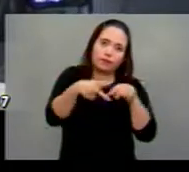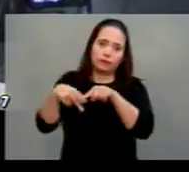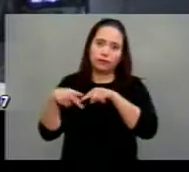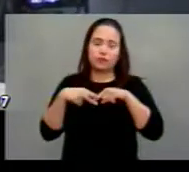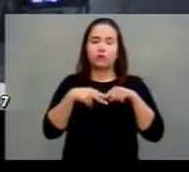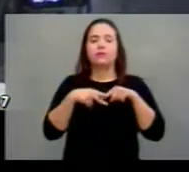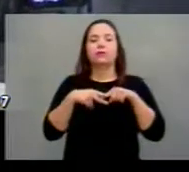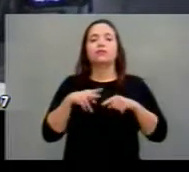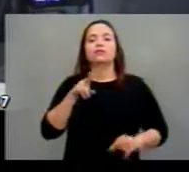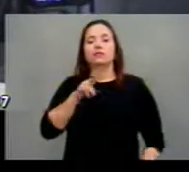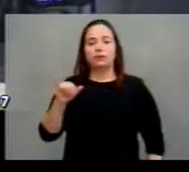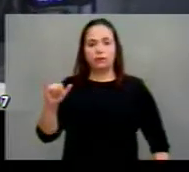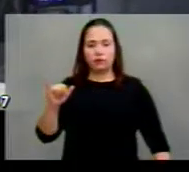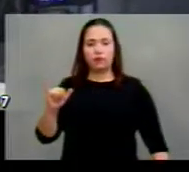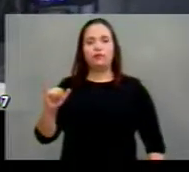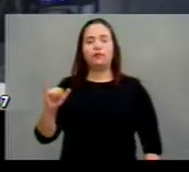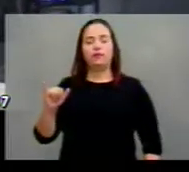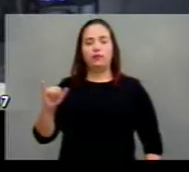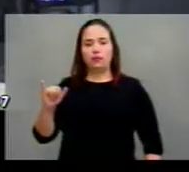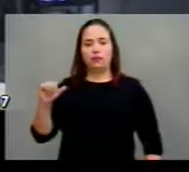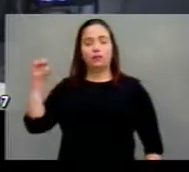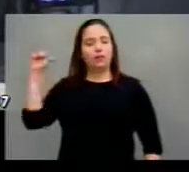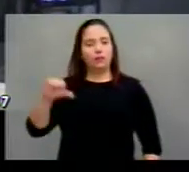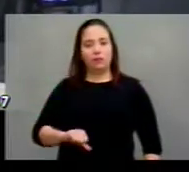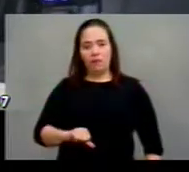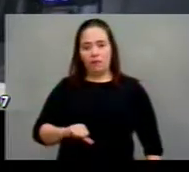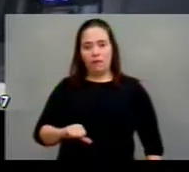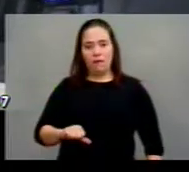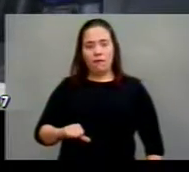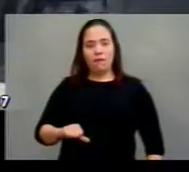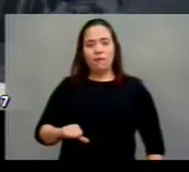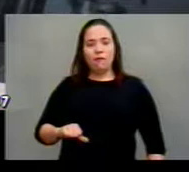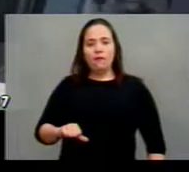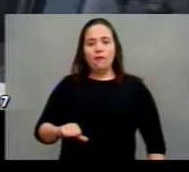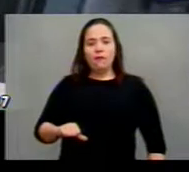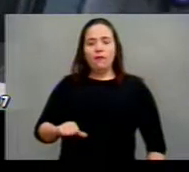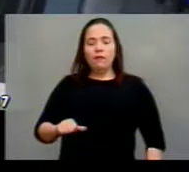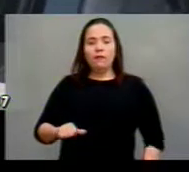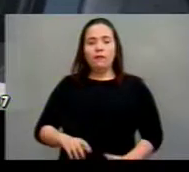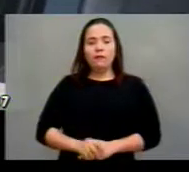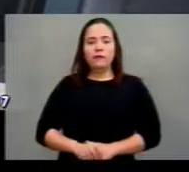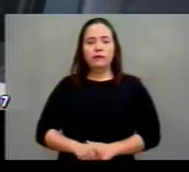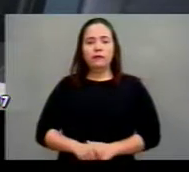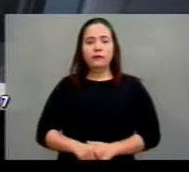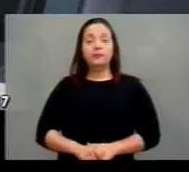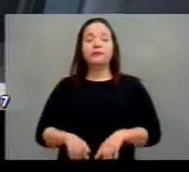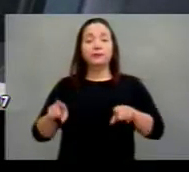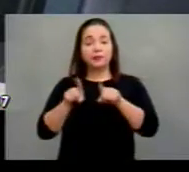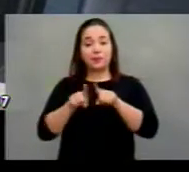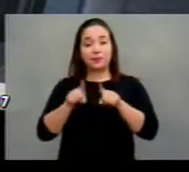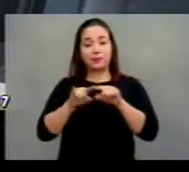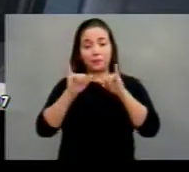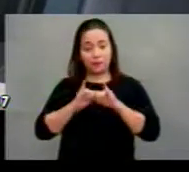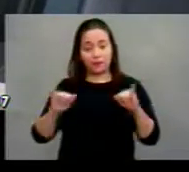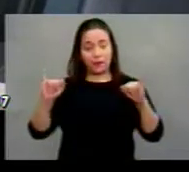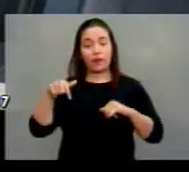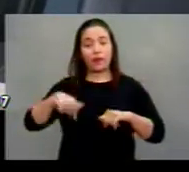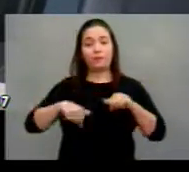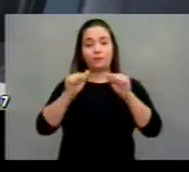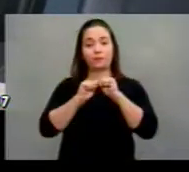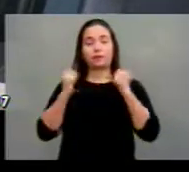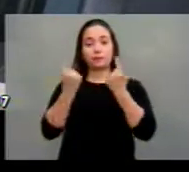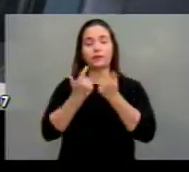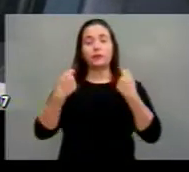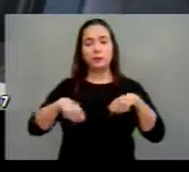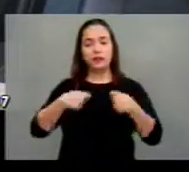de responsabilidades para que ele possa chegar a se aposentar, e registrar também que essa casa